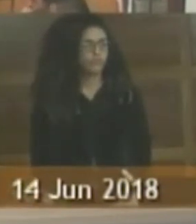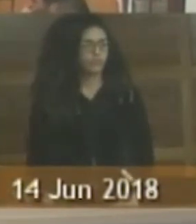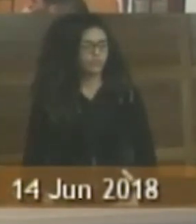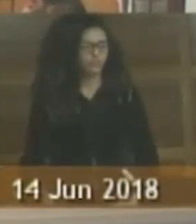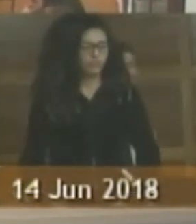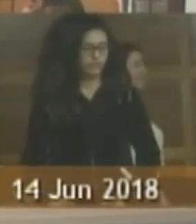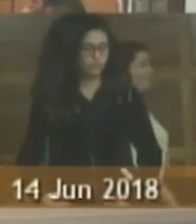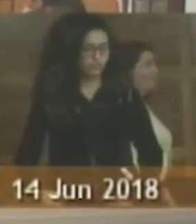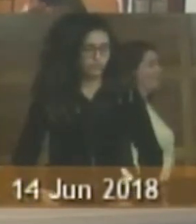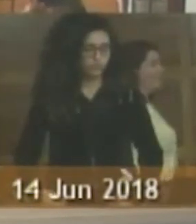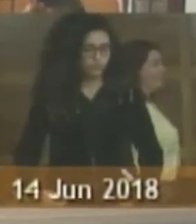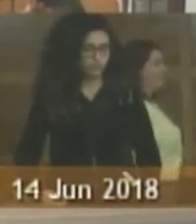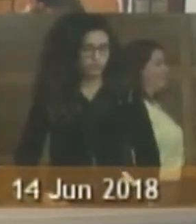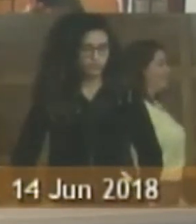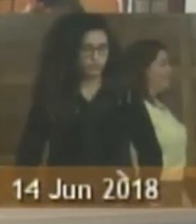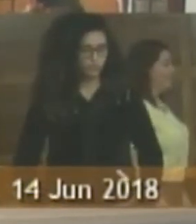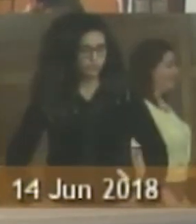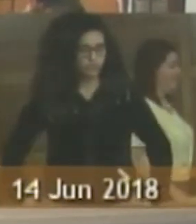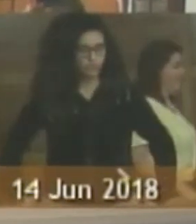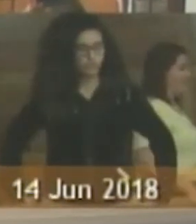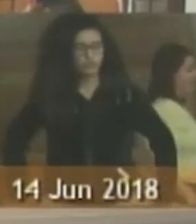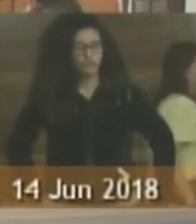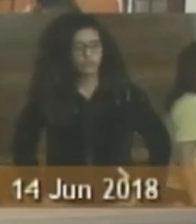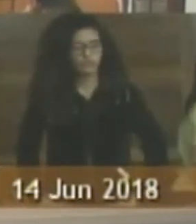oradores. Ah, é parecer. Votação aberta.